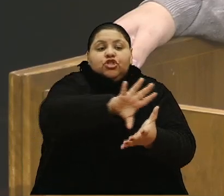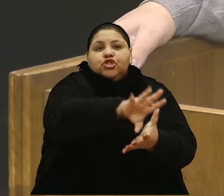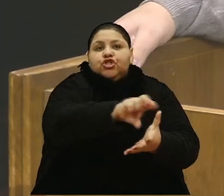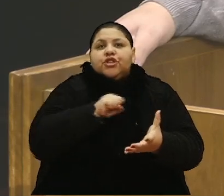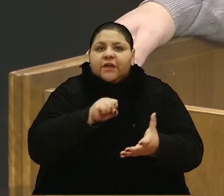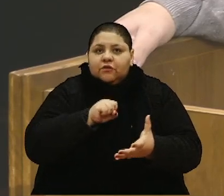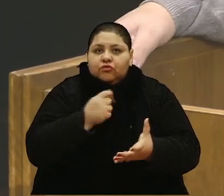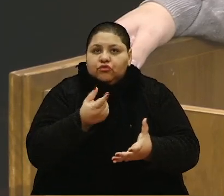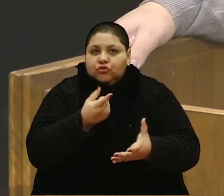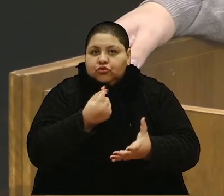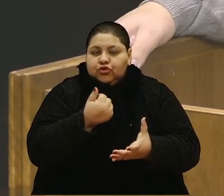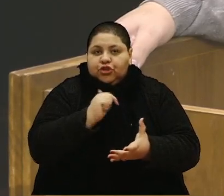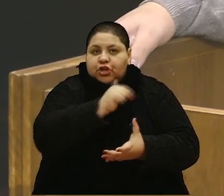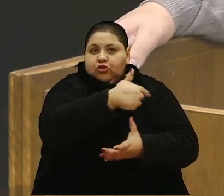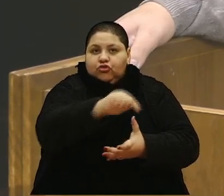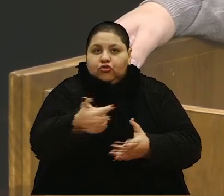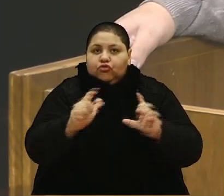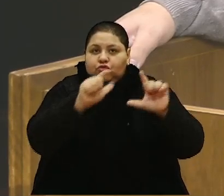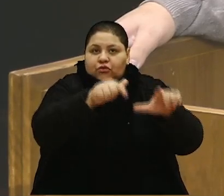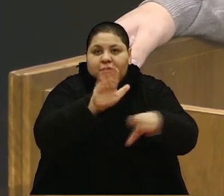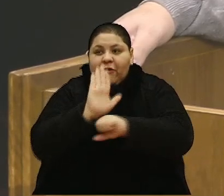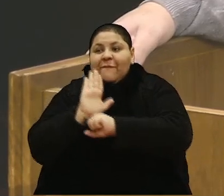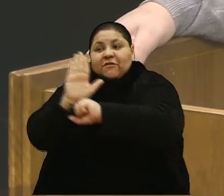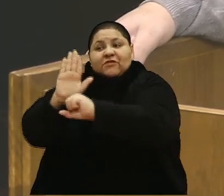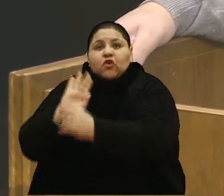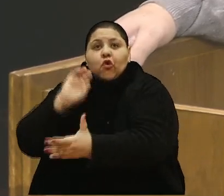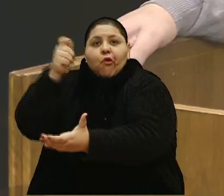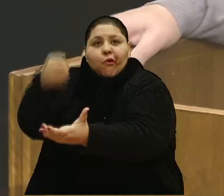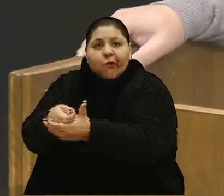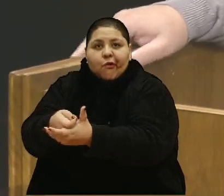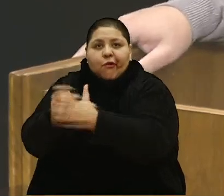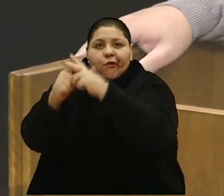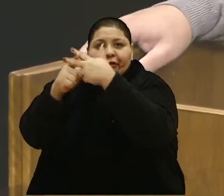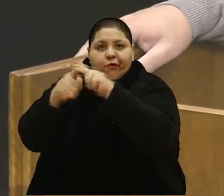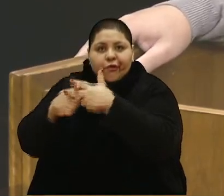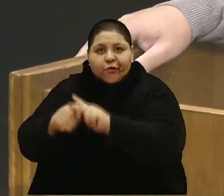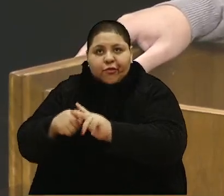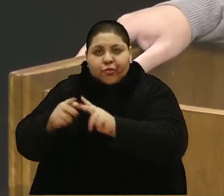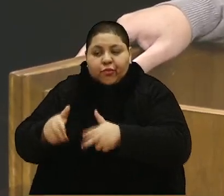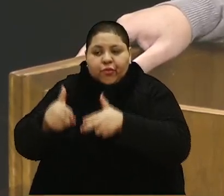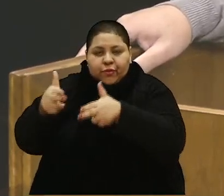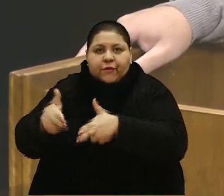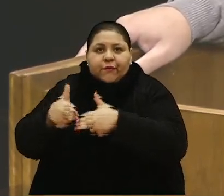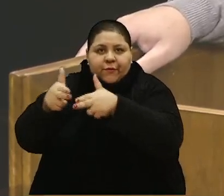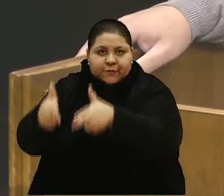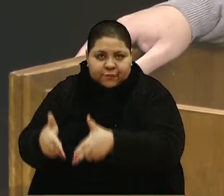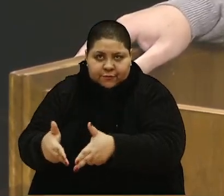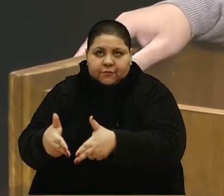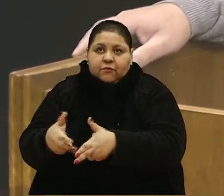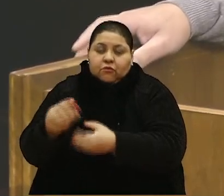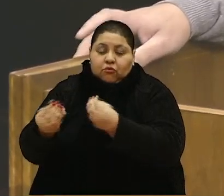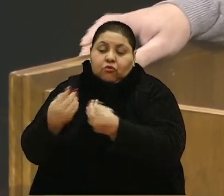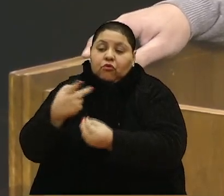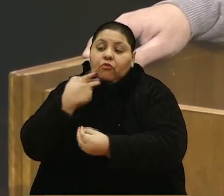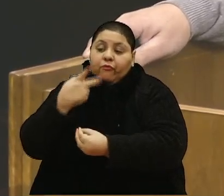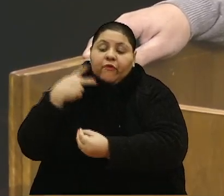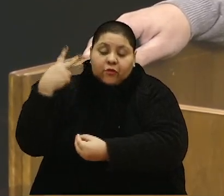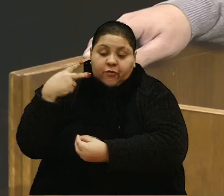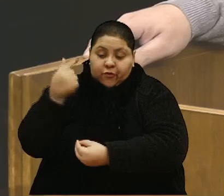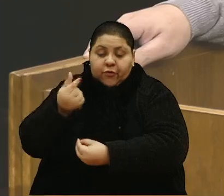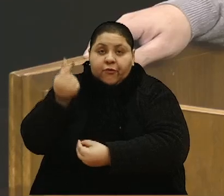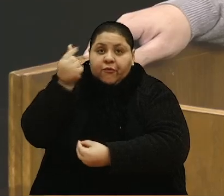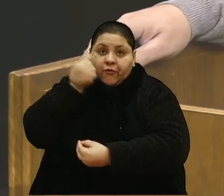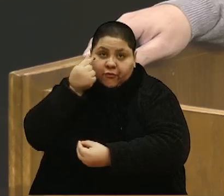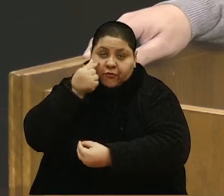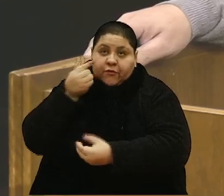qualquer outra pasta para ajudar no custeio da reforma dos gastos lá da UBRA. E como falou o vereador Frisso, vai